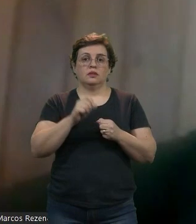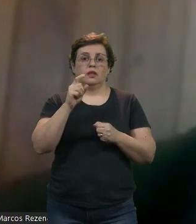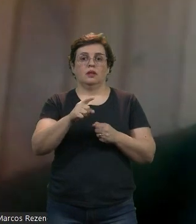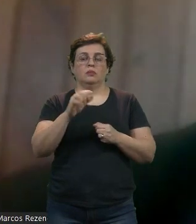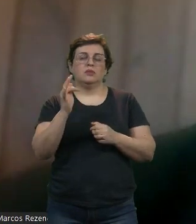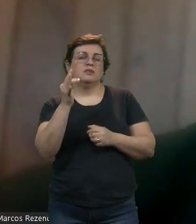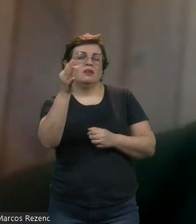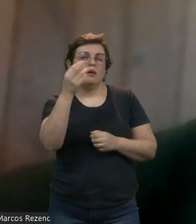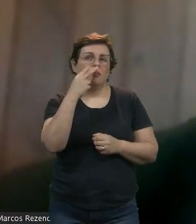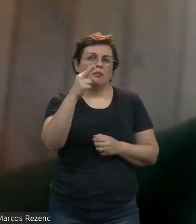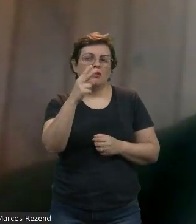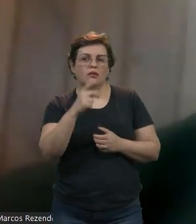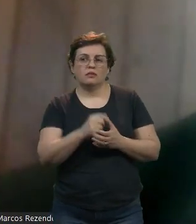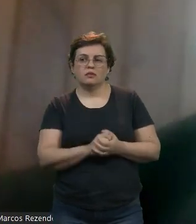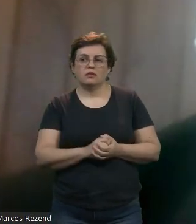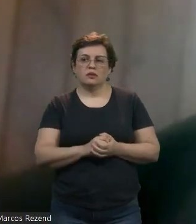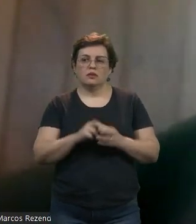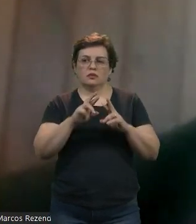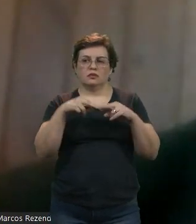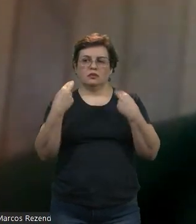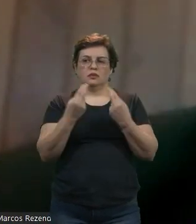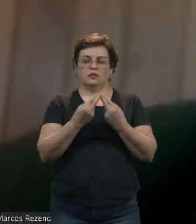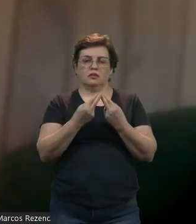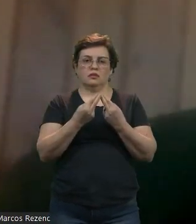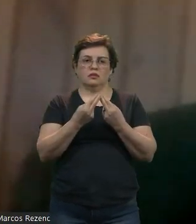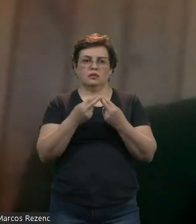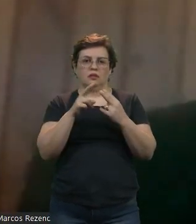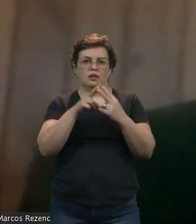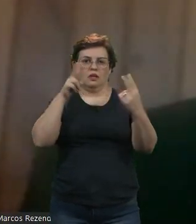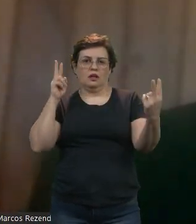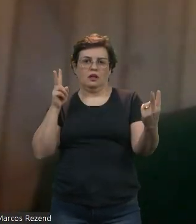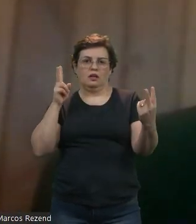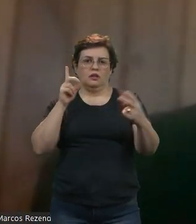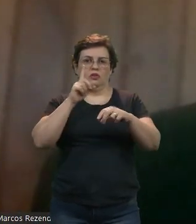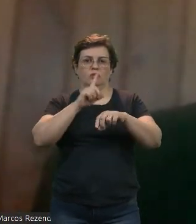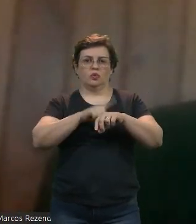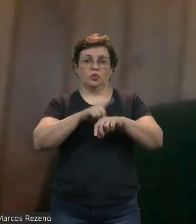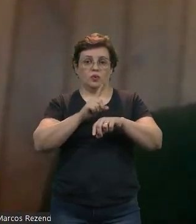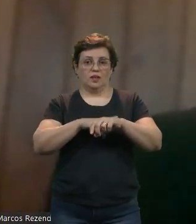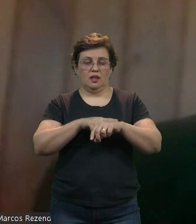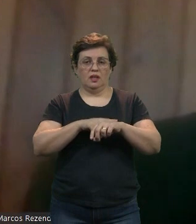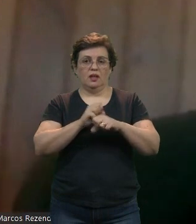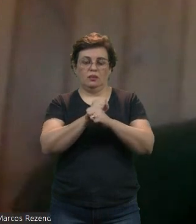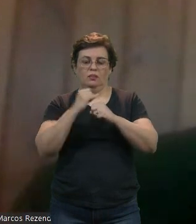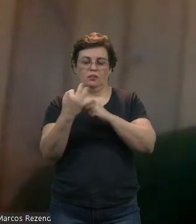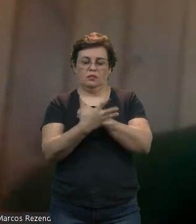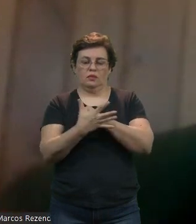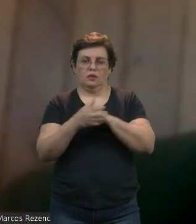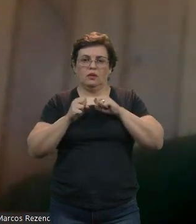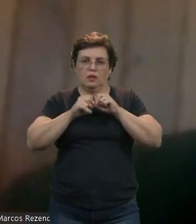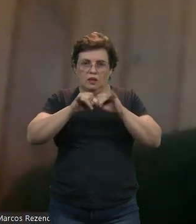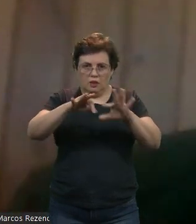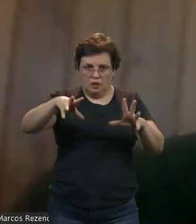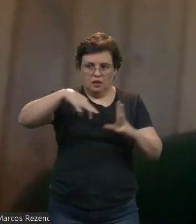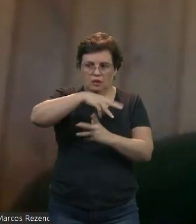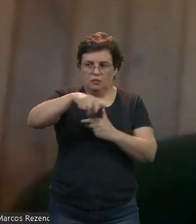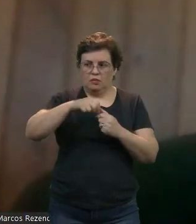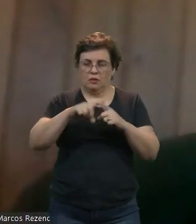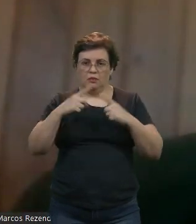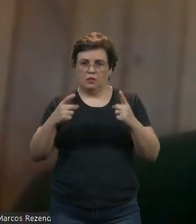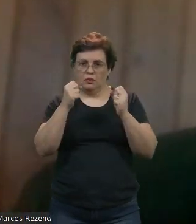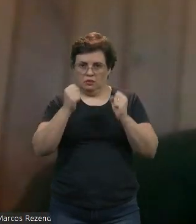previsão das sessões remotas durante o período da pandemia. Mas poderemos incluir